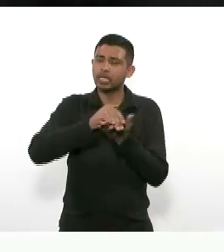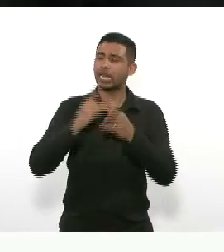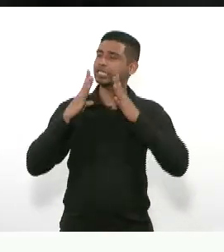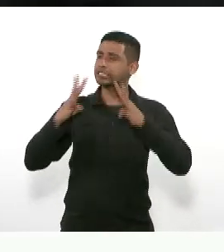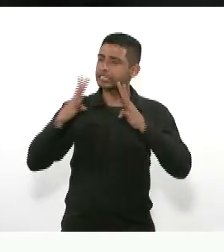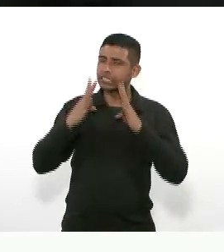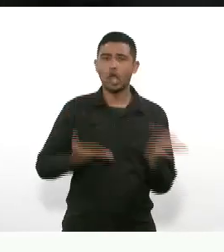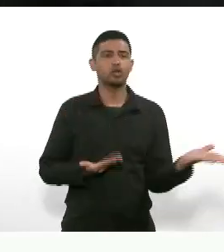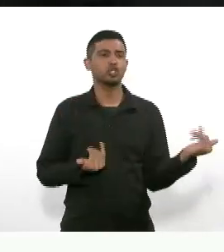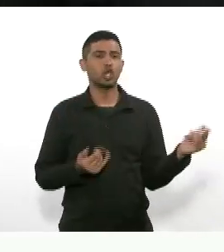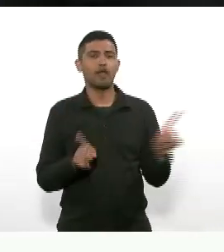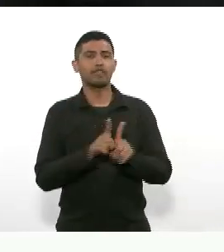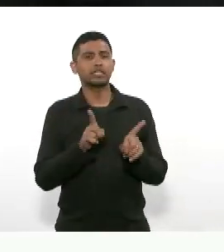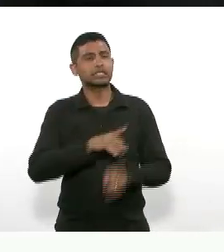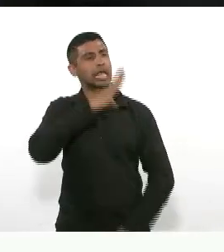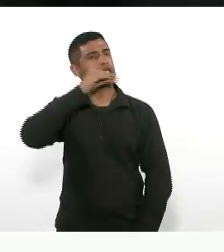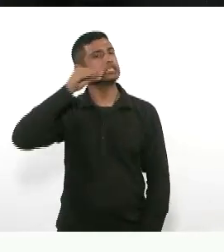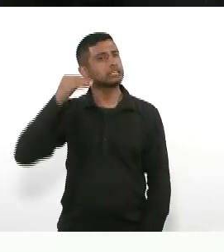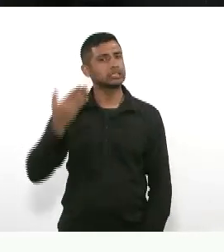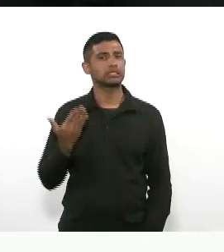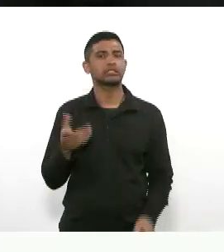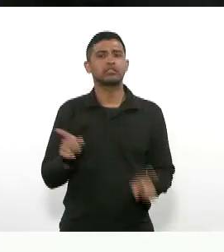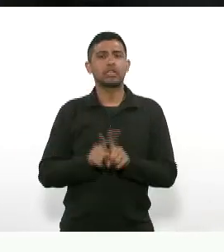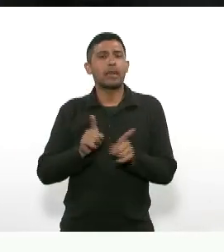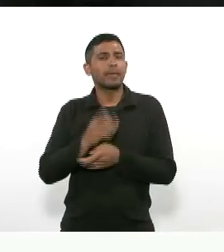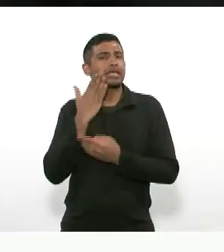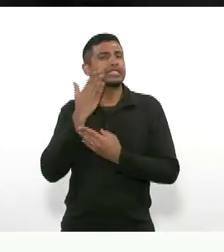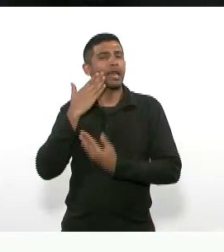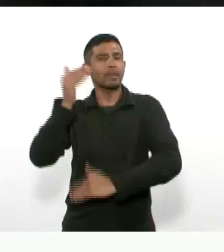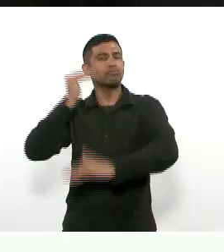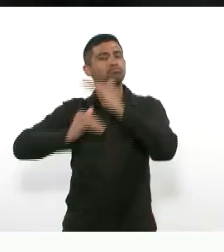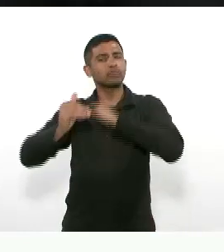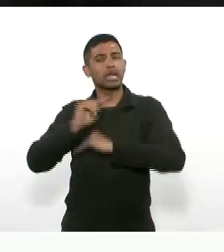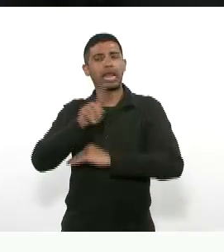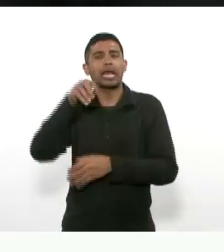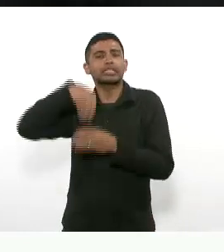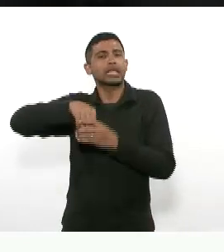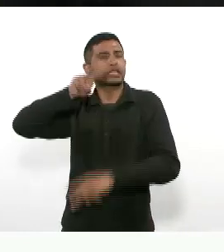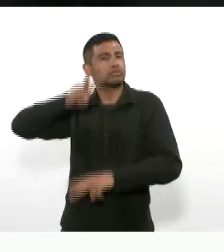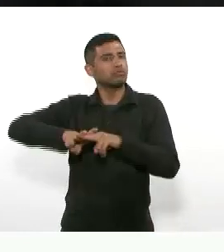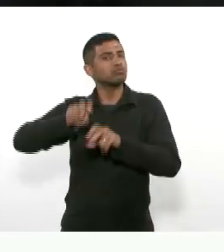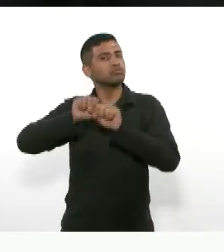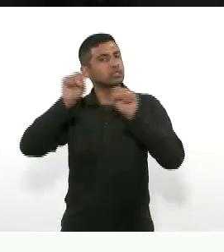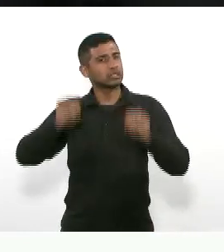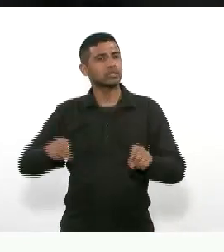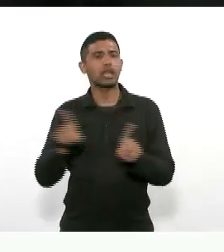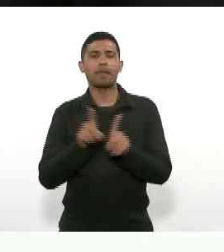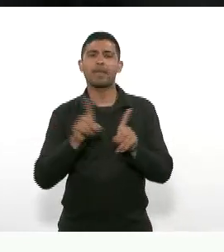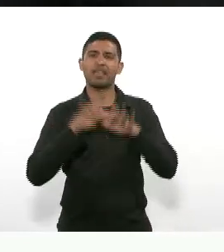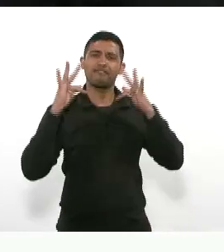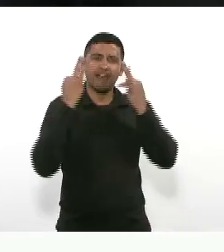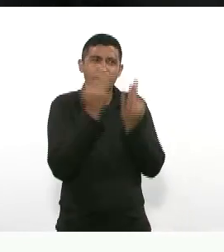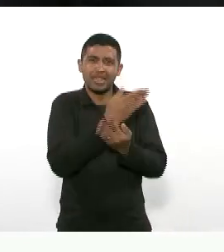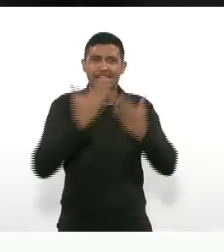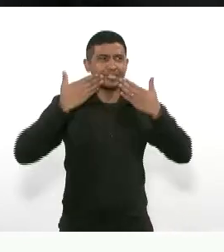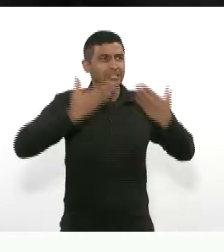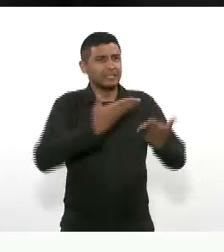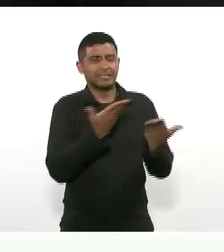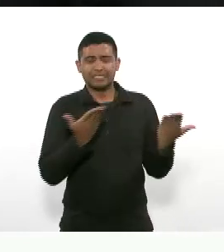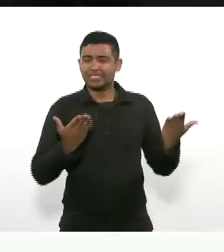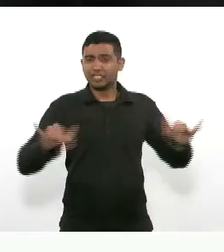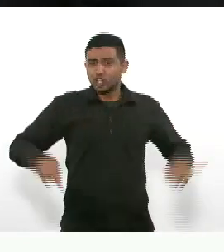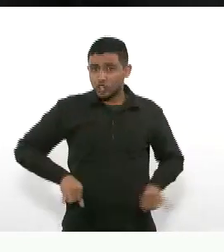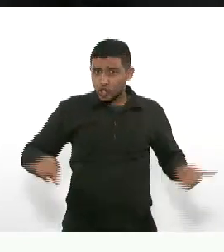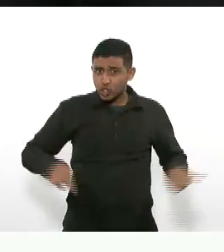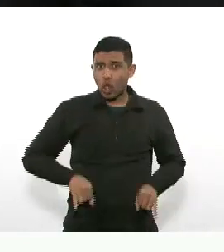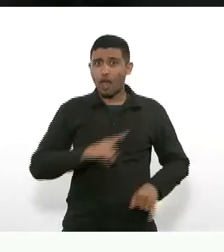adolescentes, que escute egressos do sistema prisional, escute as famílias expostas à violência urbana e as